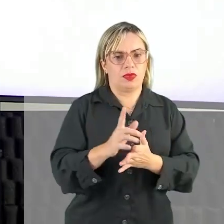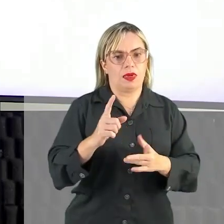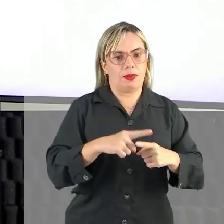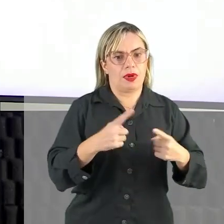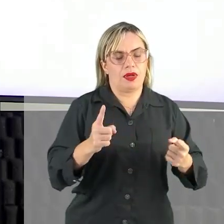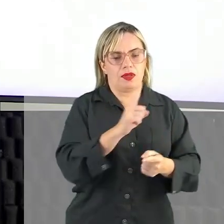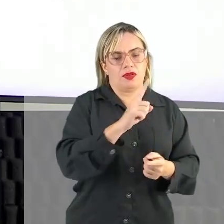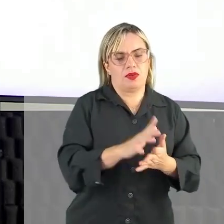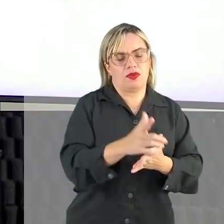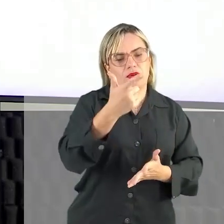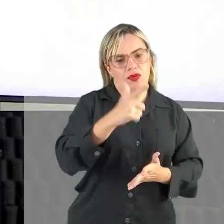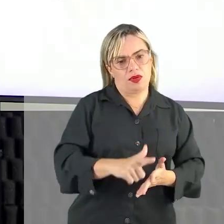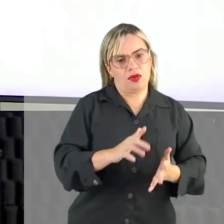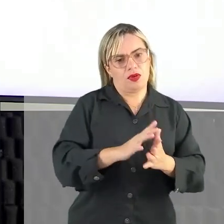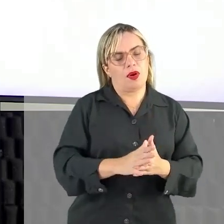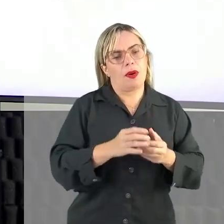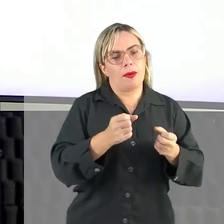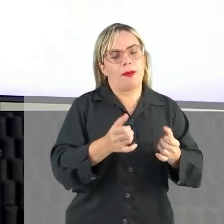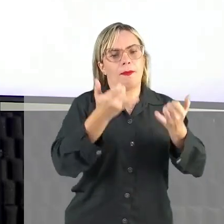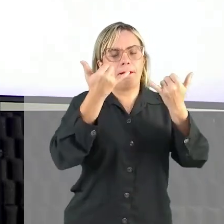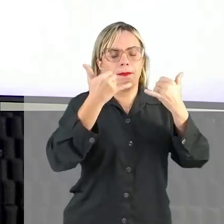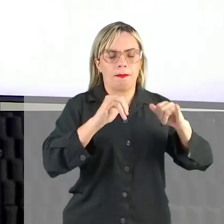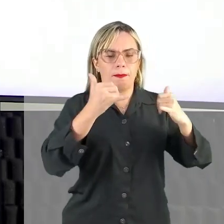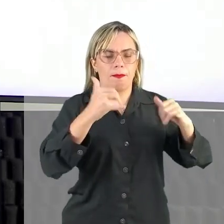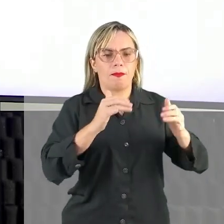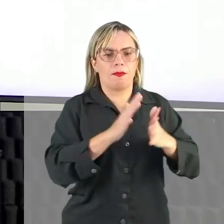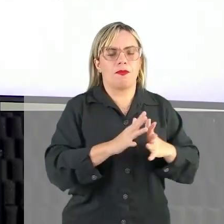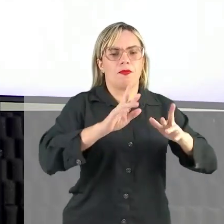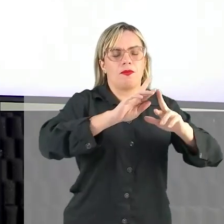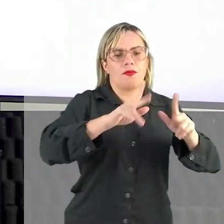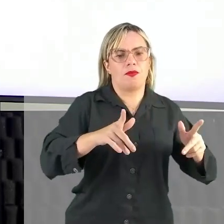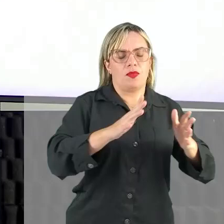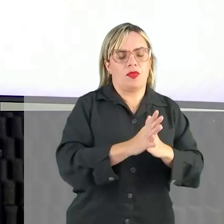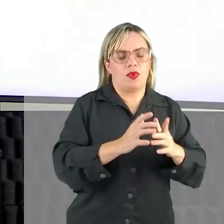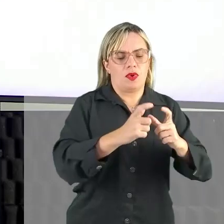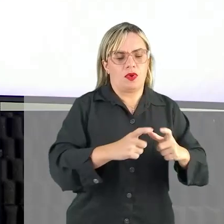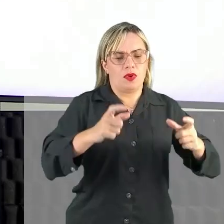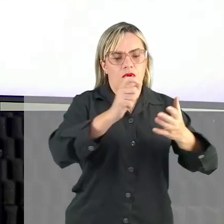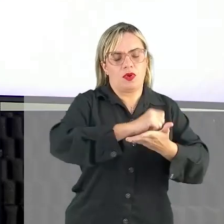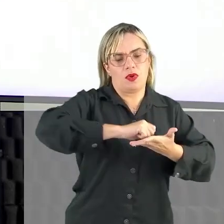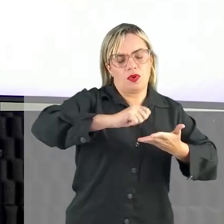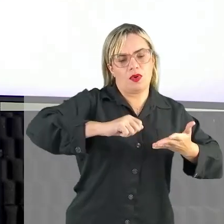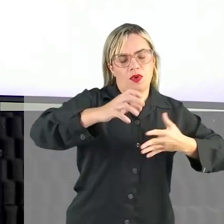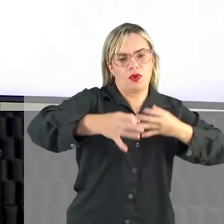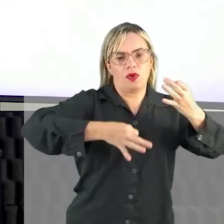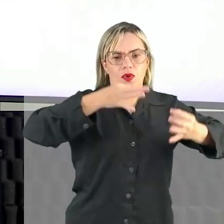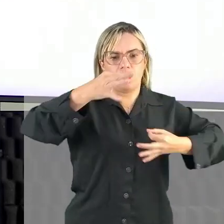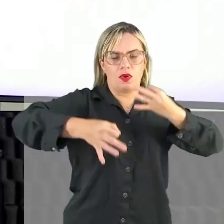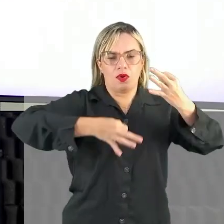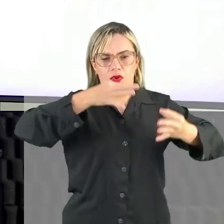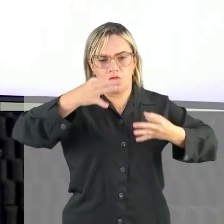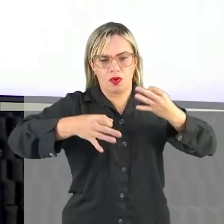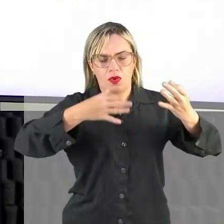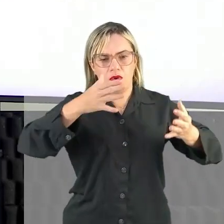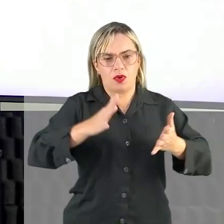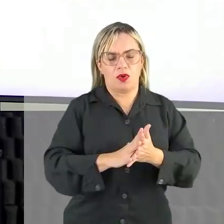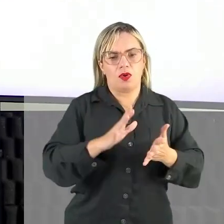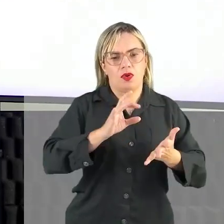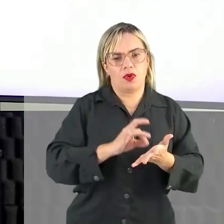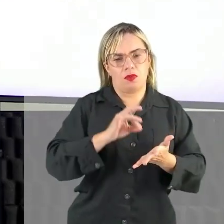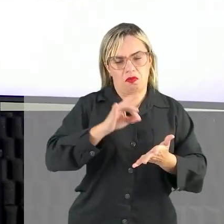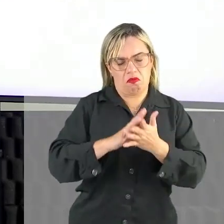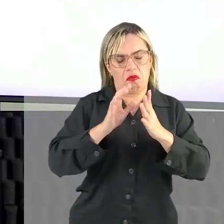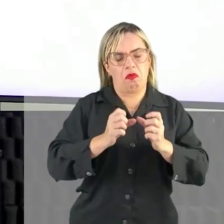de que outras informações possam ganhar espaço e assim o meu argumento se transformar em um argumento consistente e